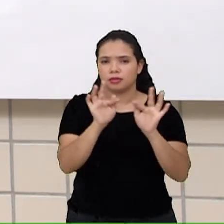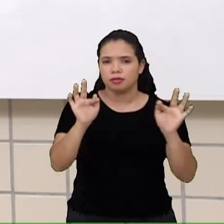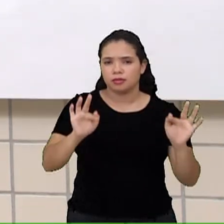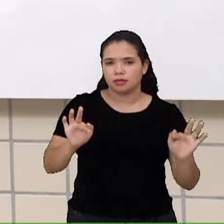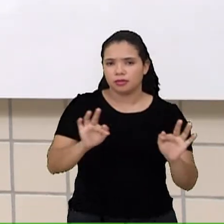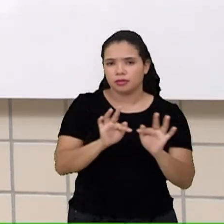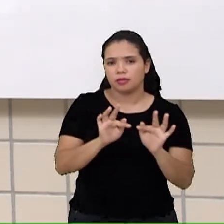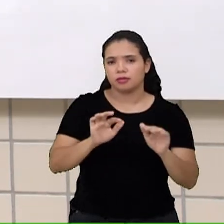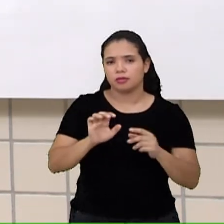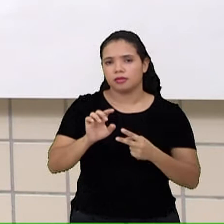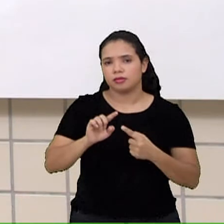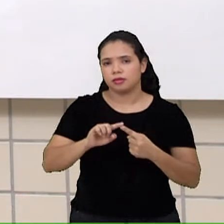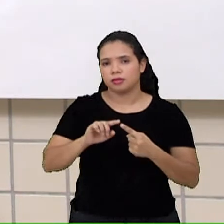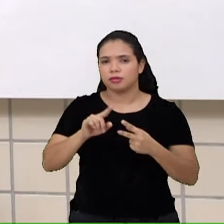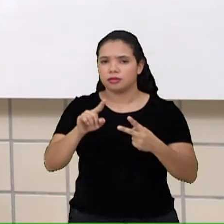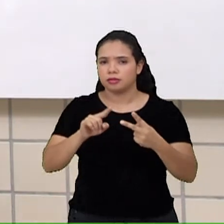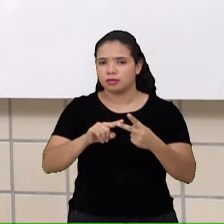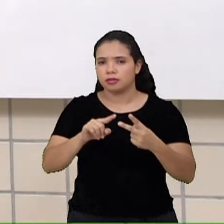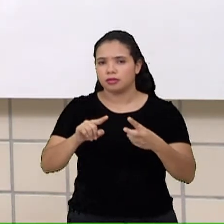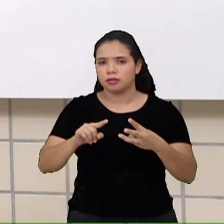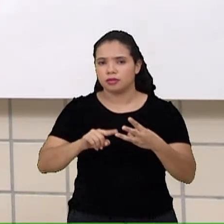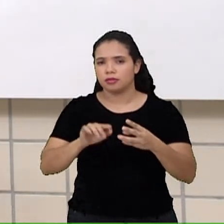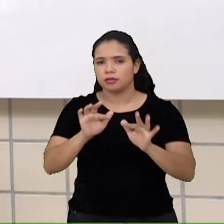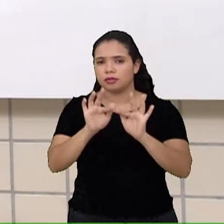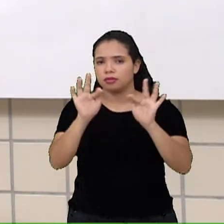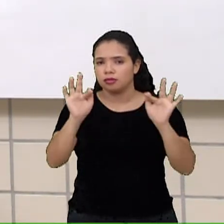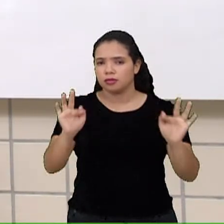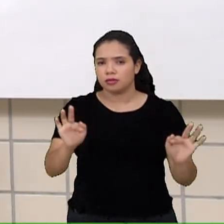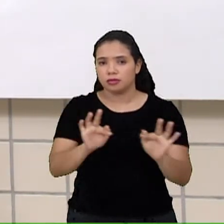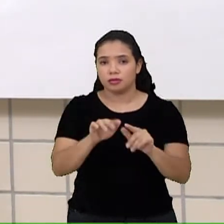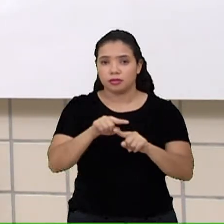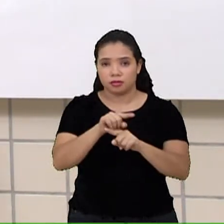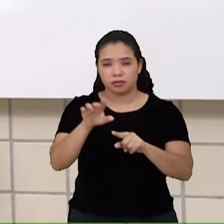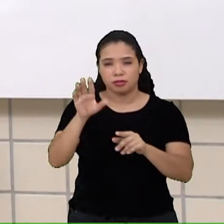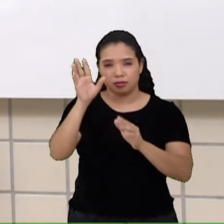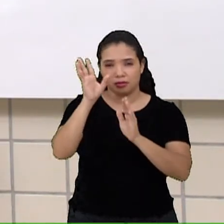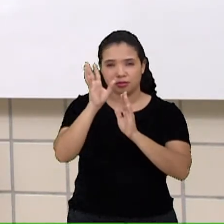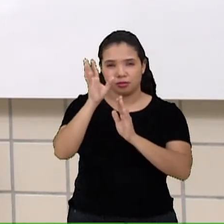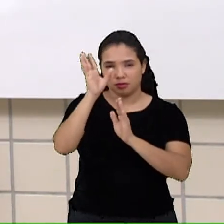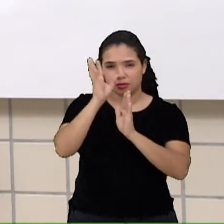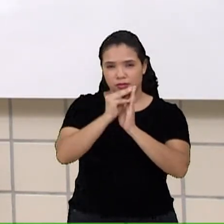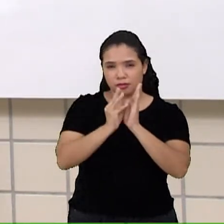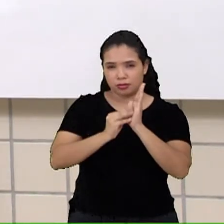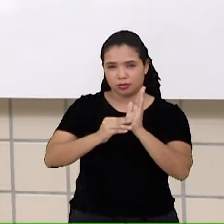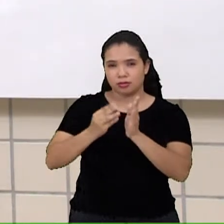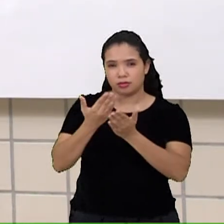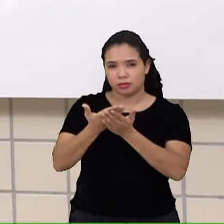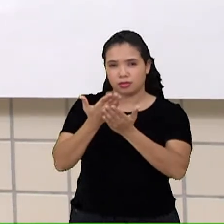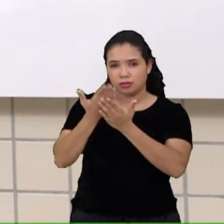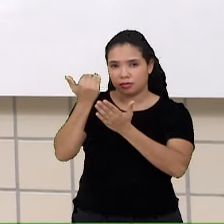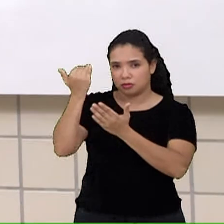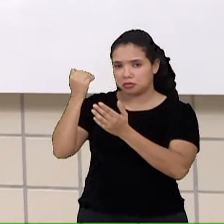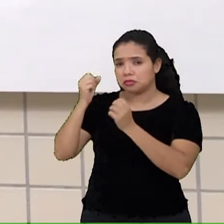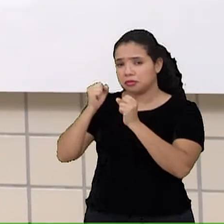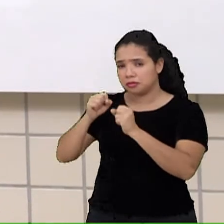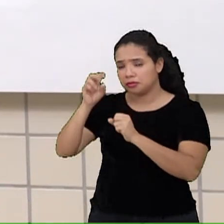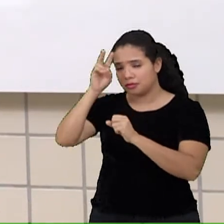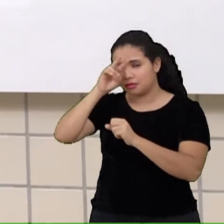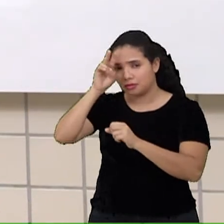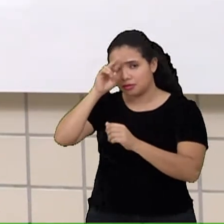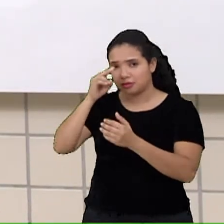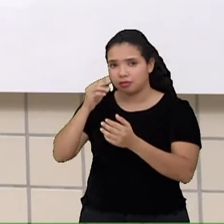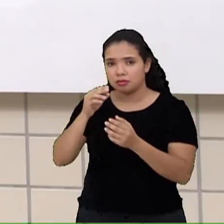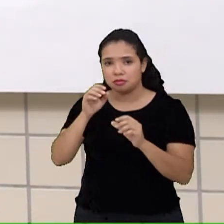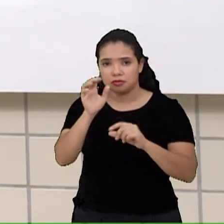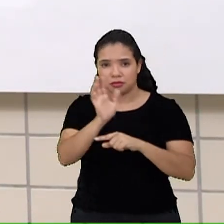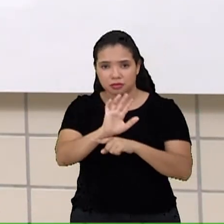saber a diferença. Não vão chegar lá perdidos, meu Deus, o que é isso? Não, vocês vão relembrar da nossa aula aqui, podem assistir quantas vezes quiserem, né? E